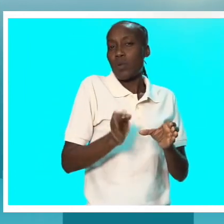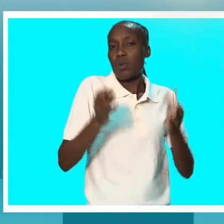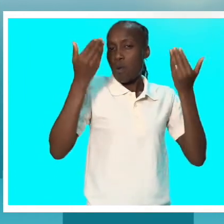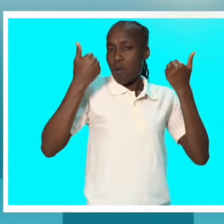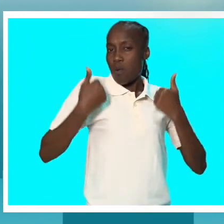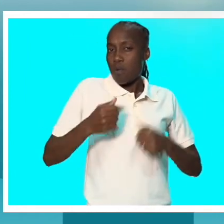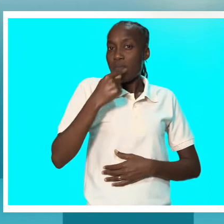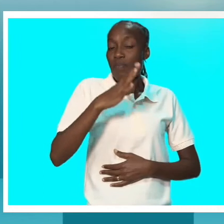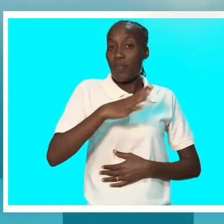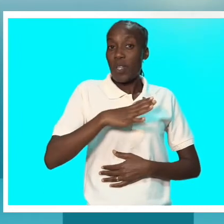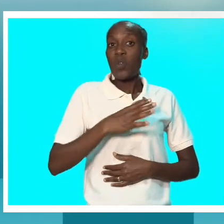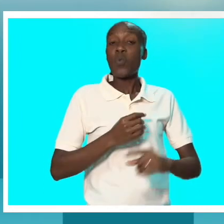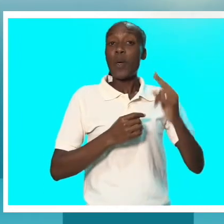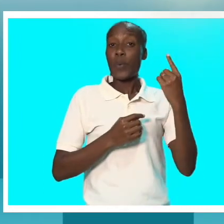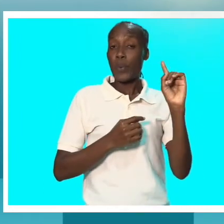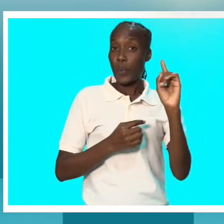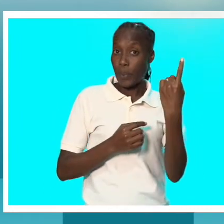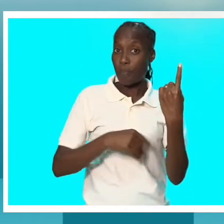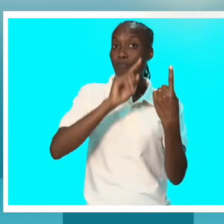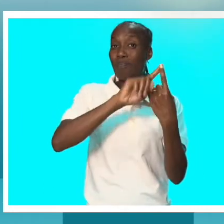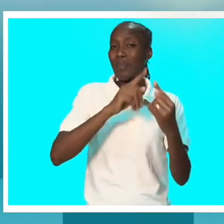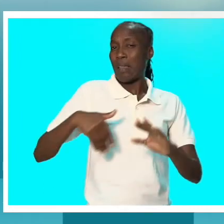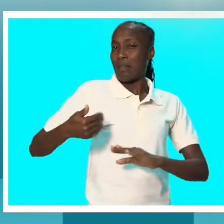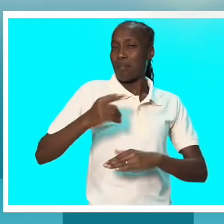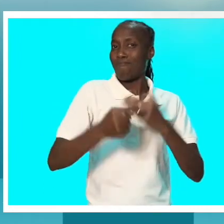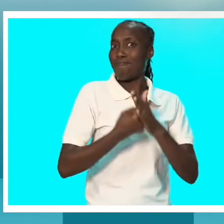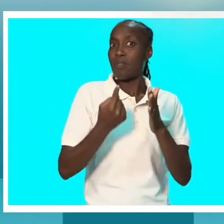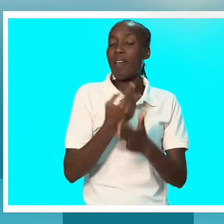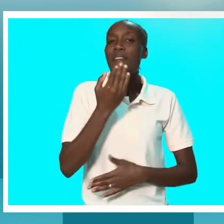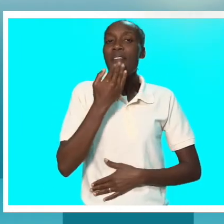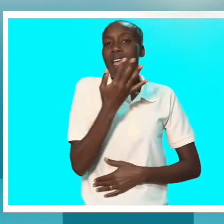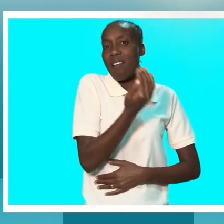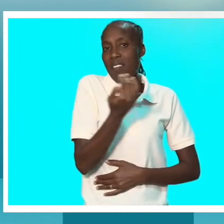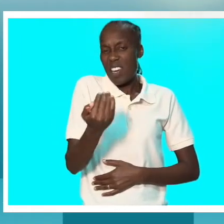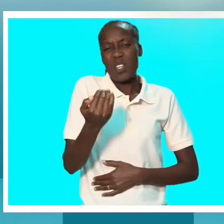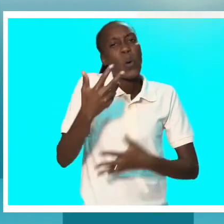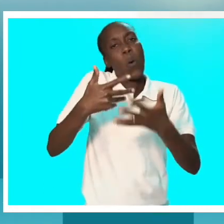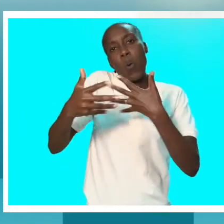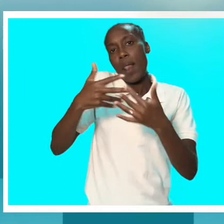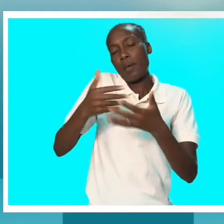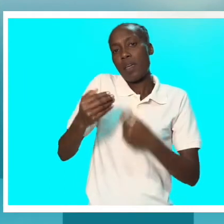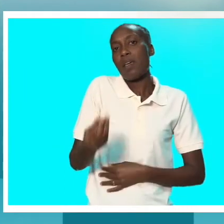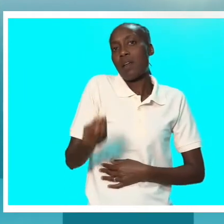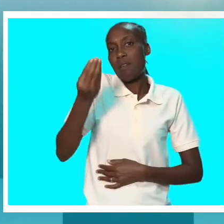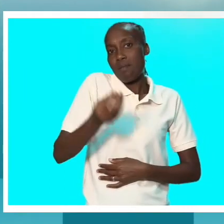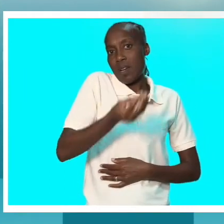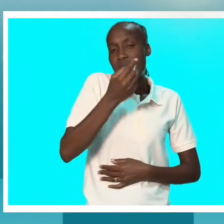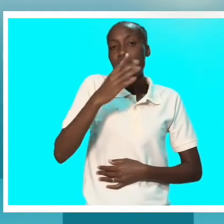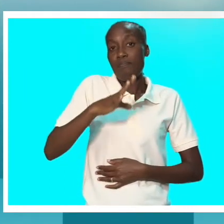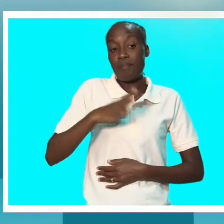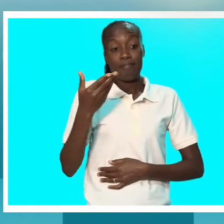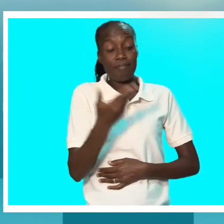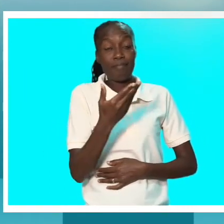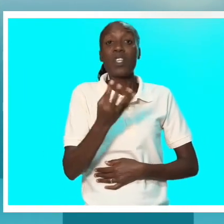diabetes. Portanto, a diabetes imediatum tipo 1, embora seja frequente em criança, ela pode ocorrer em qualquer idade. A